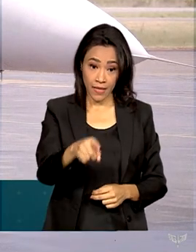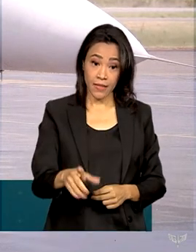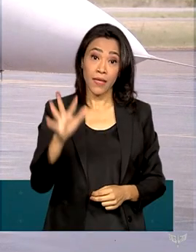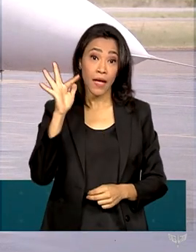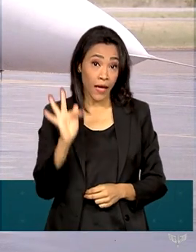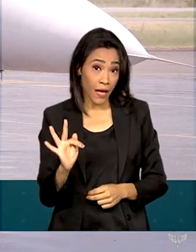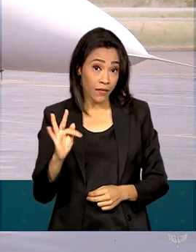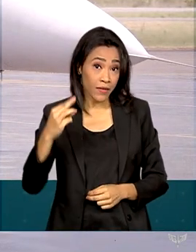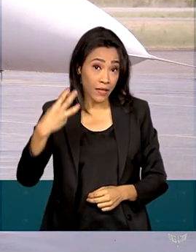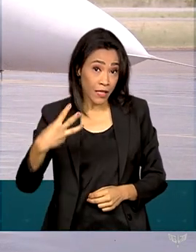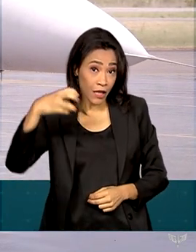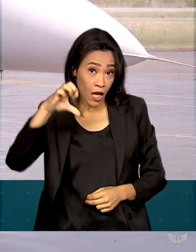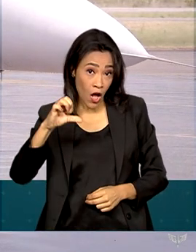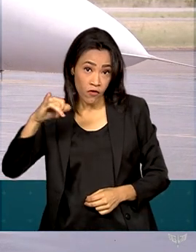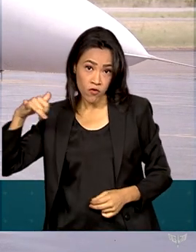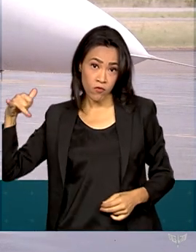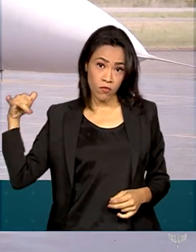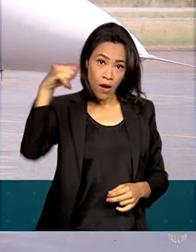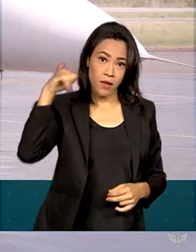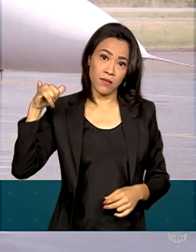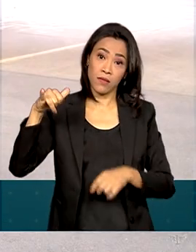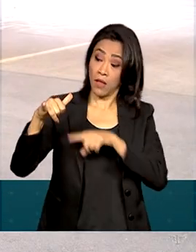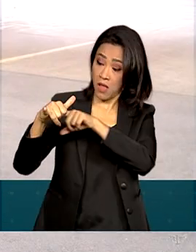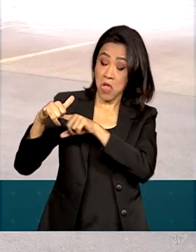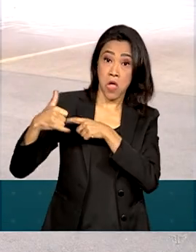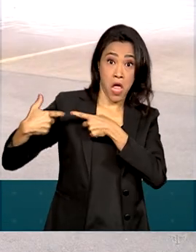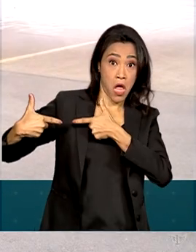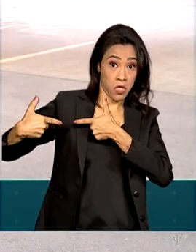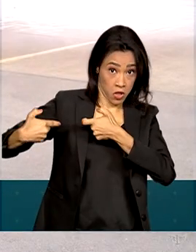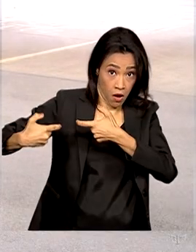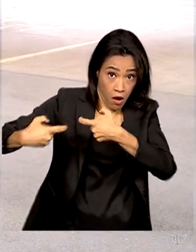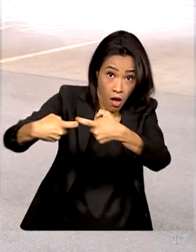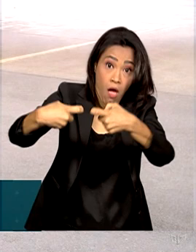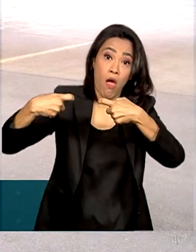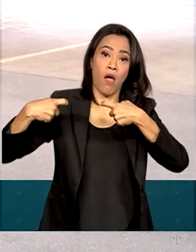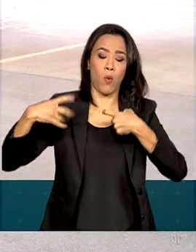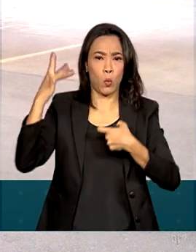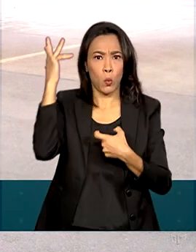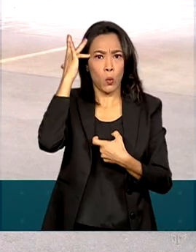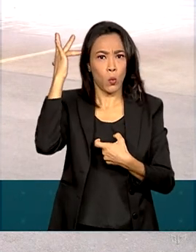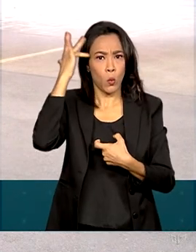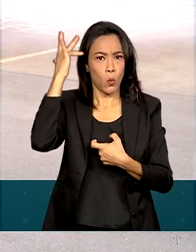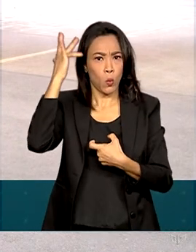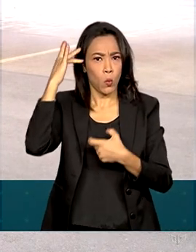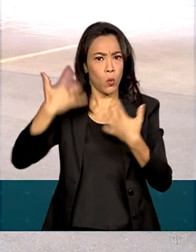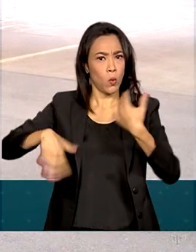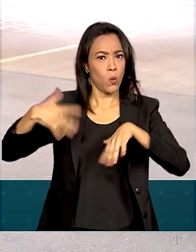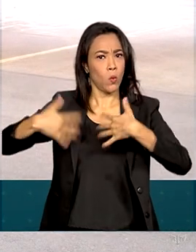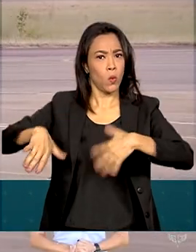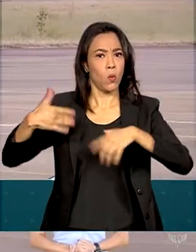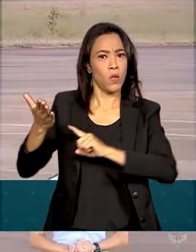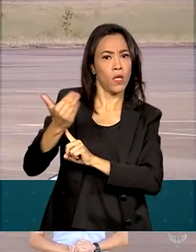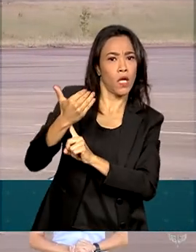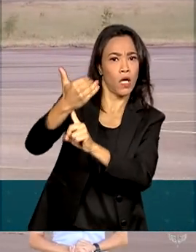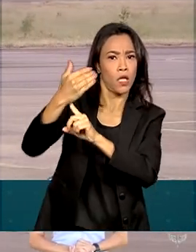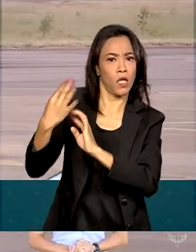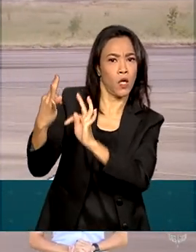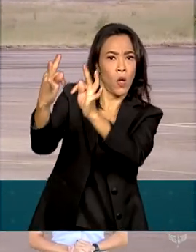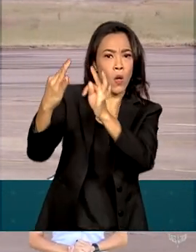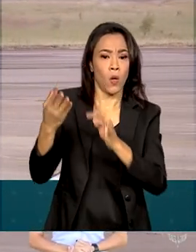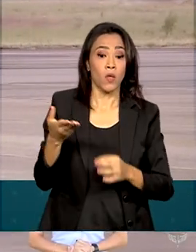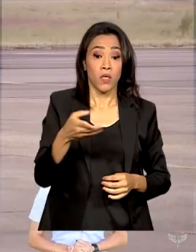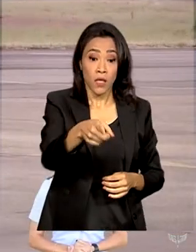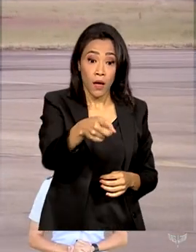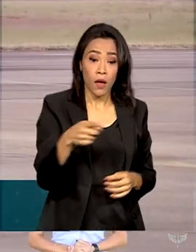f39 gripen está entre os aviões de guerra com capacidade tecnológica bem avançada aeronave